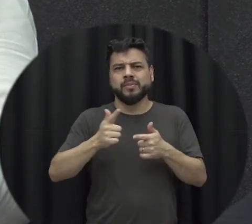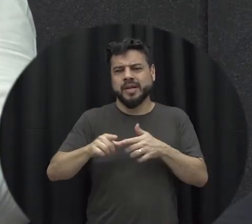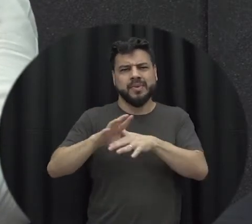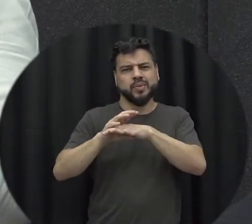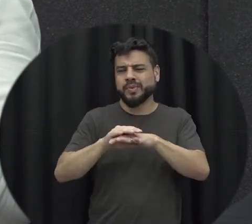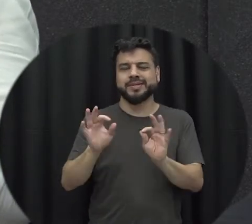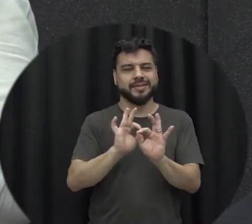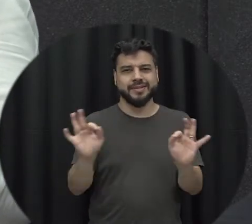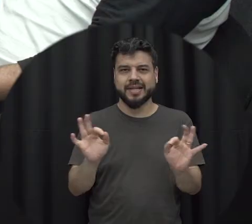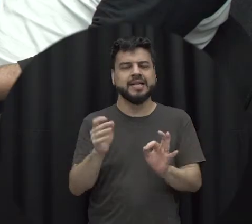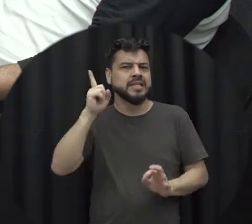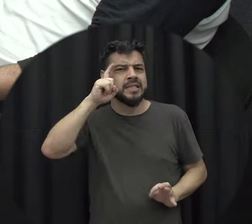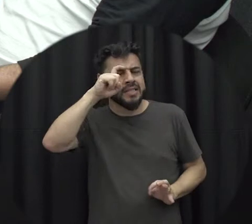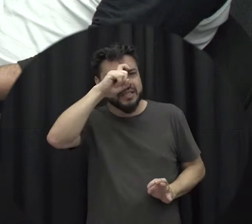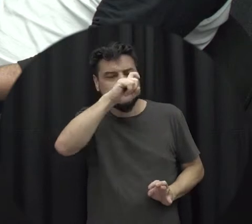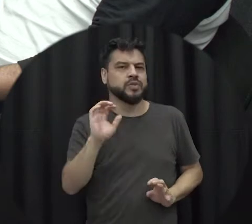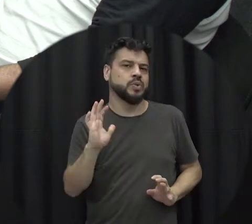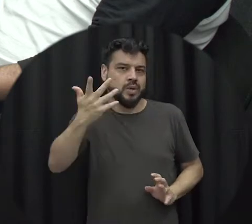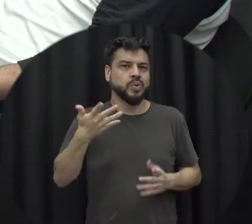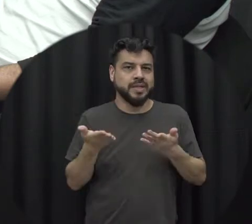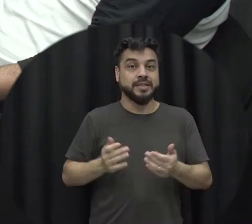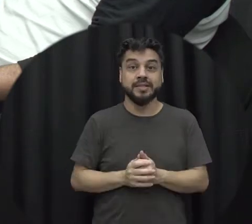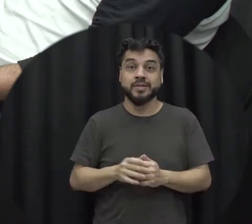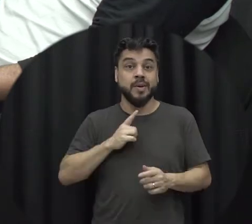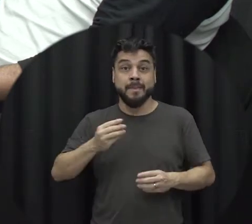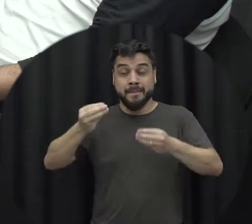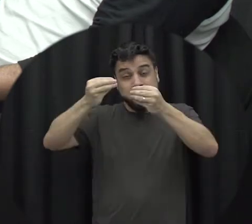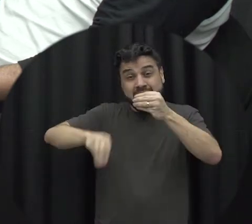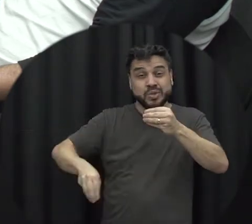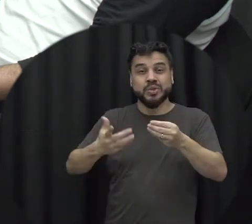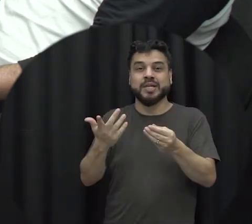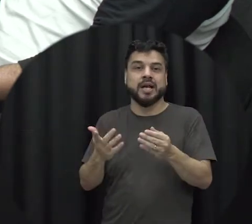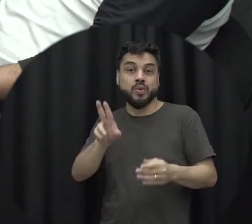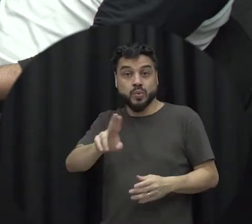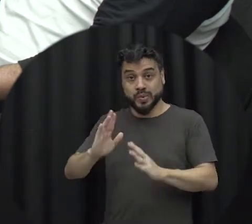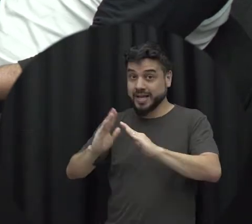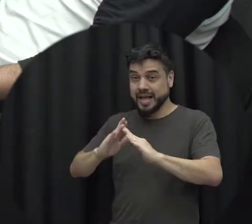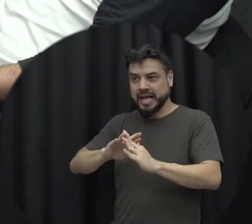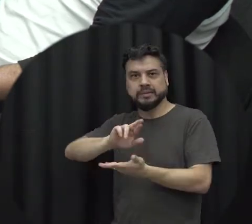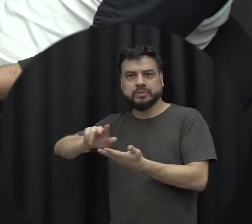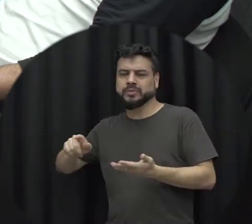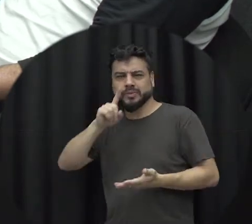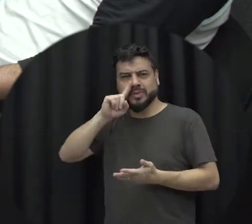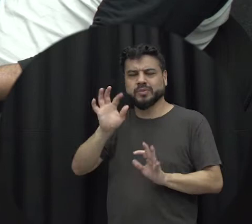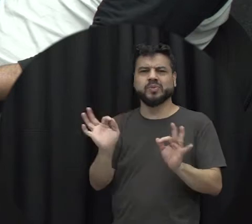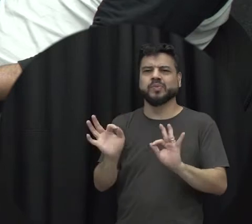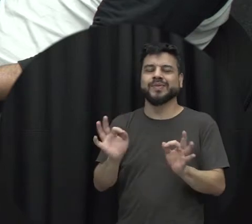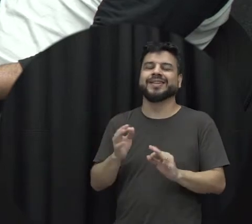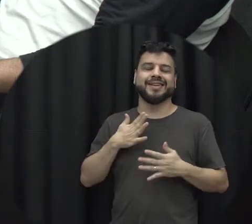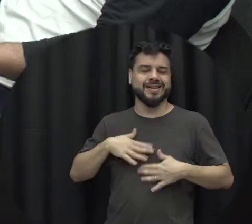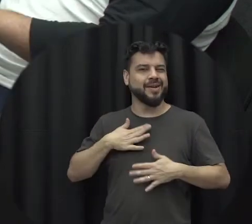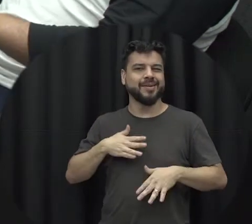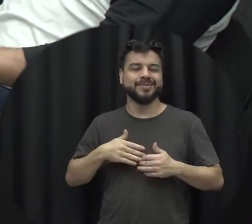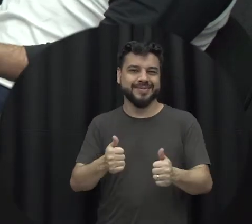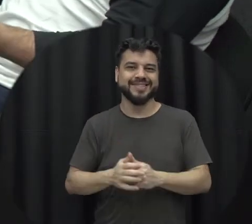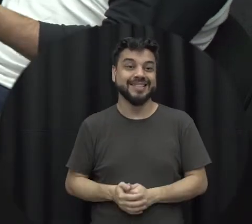patogênico. Dificilmente, acho que vai prejudicar esse uso caseiro. Né? Esse daí é bem controlado, bem tranquilo.